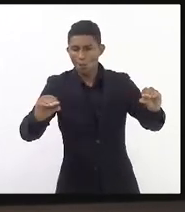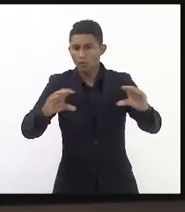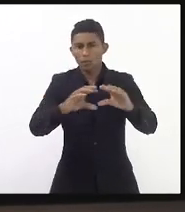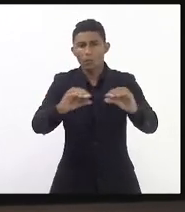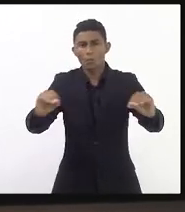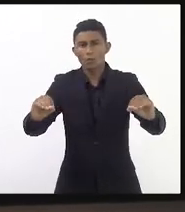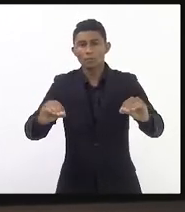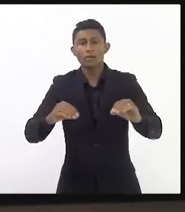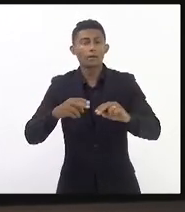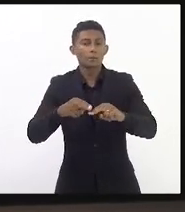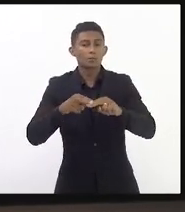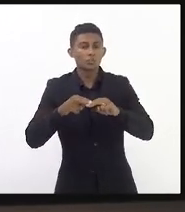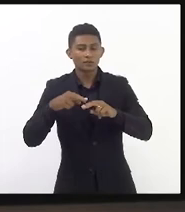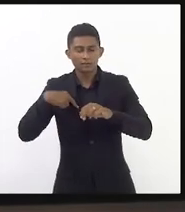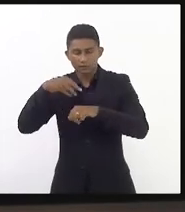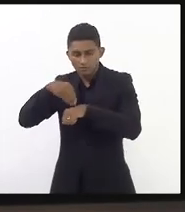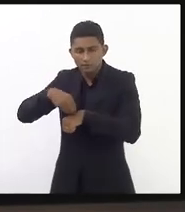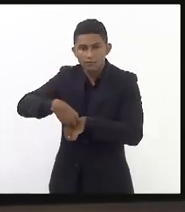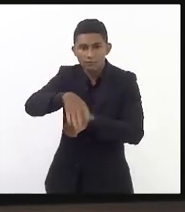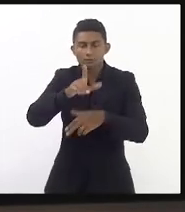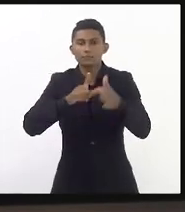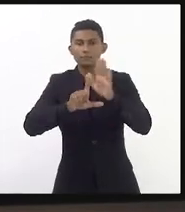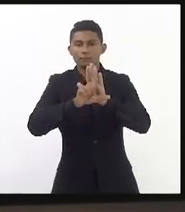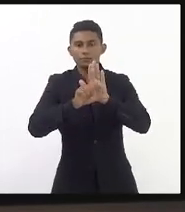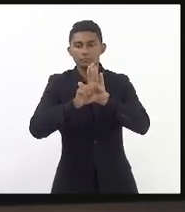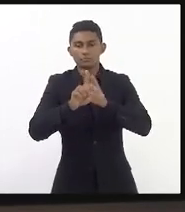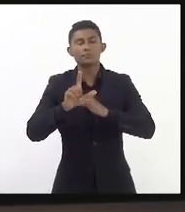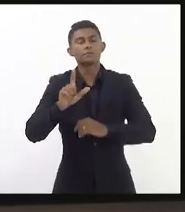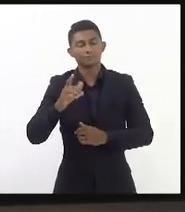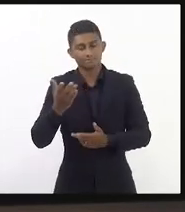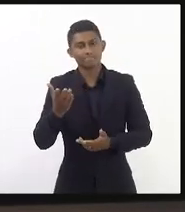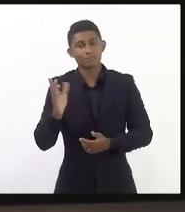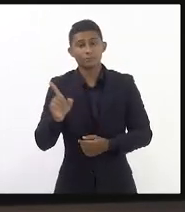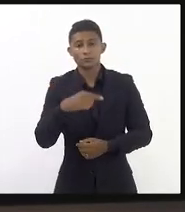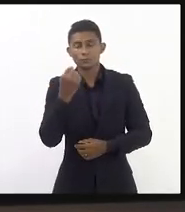das vezes, presidente, sabemos que o vereador,